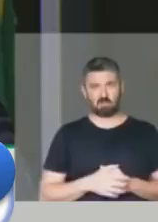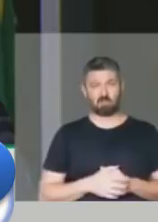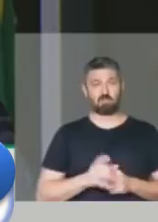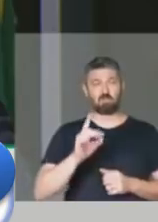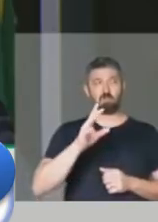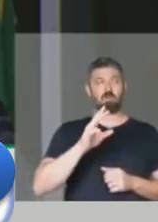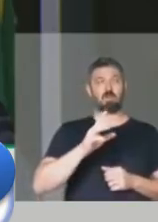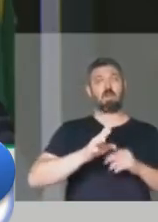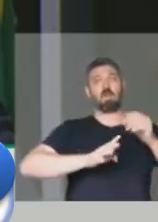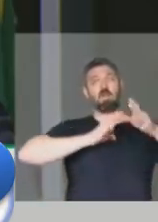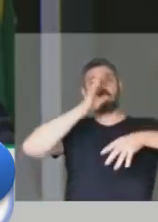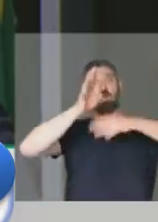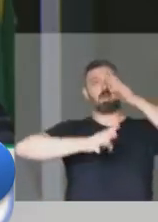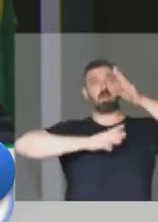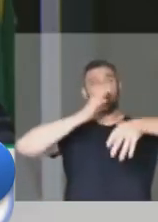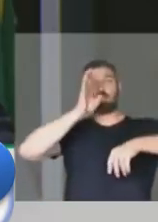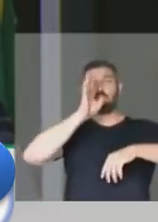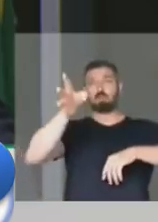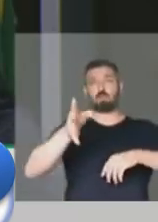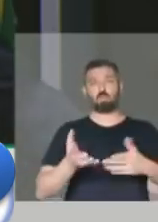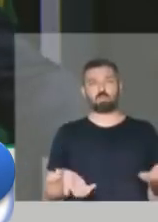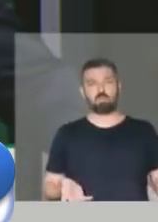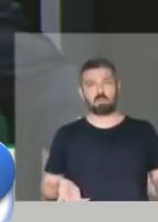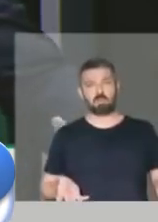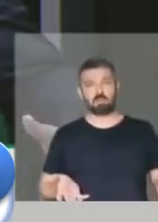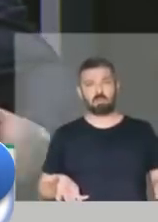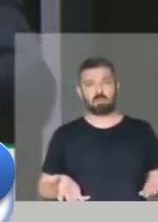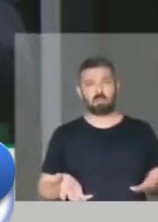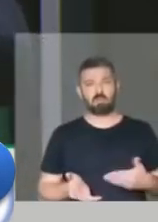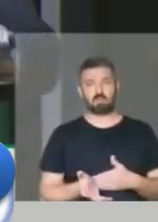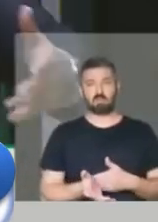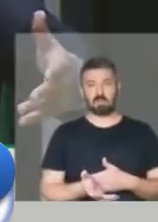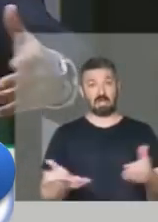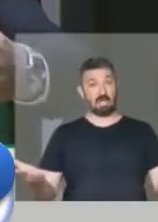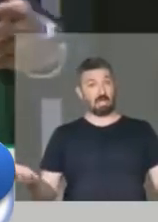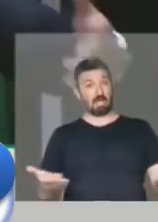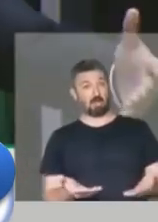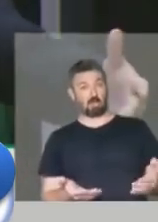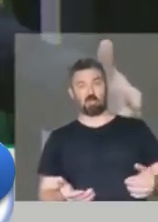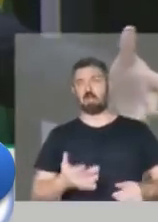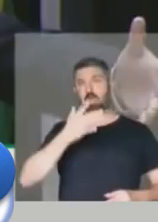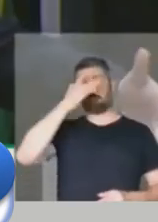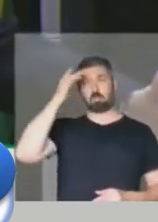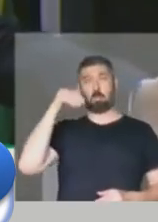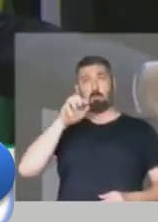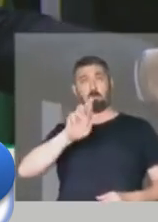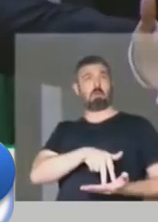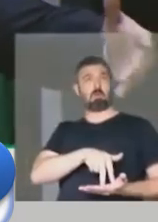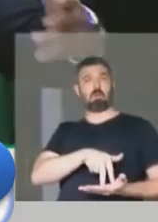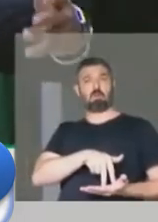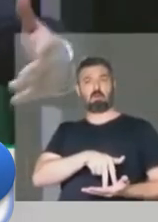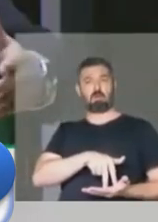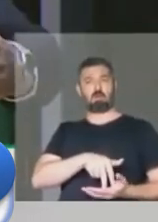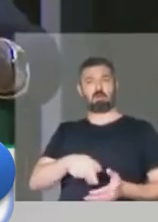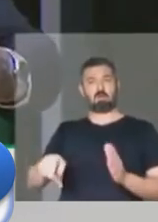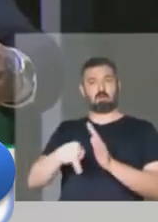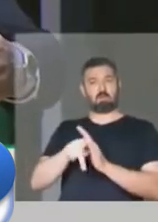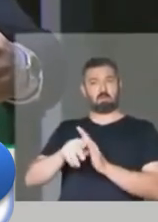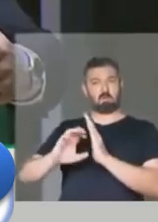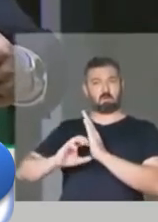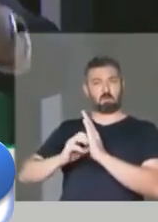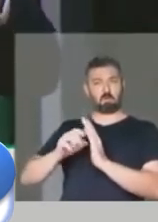ilação, uma denúncia liviana. E aí, agora, os paladinos da moralidade, do